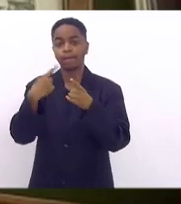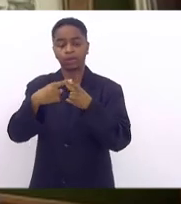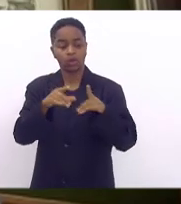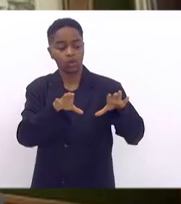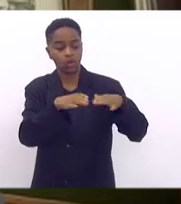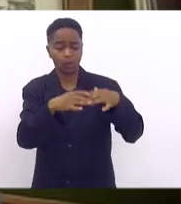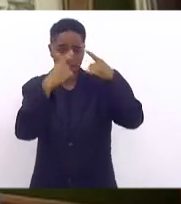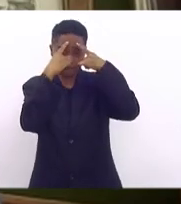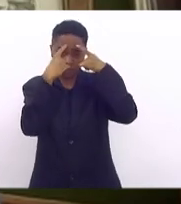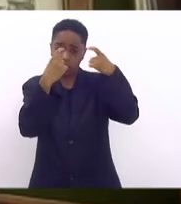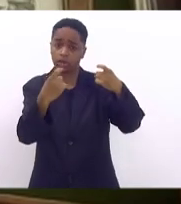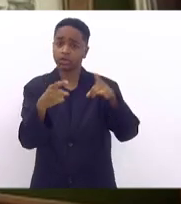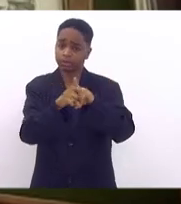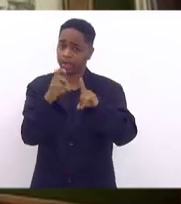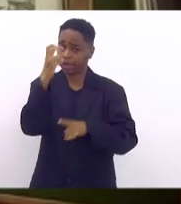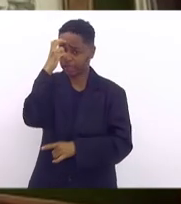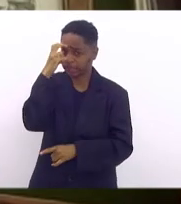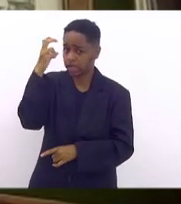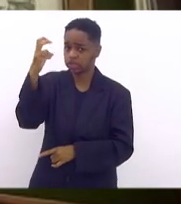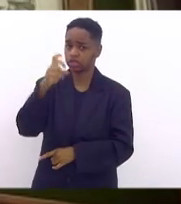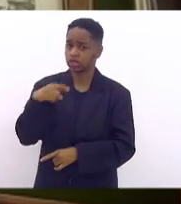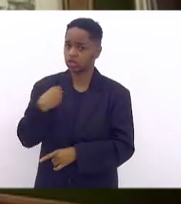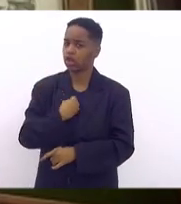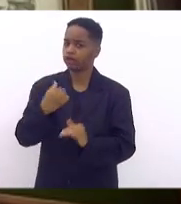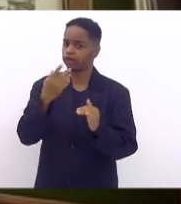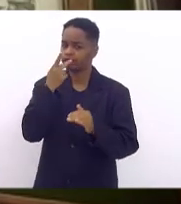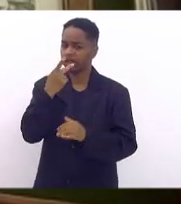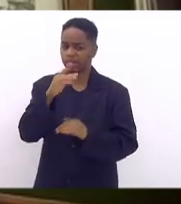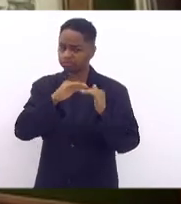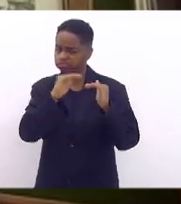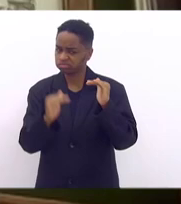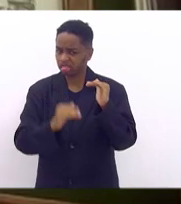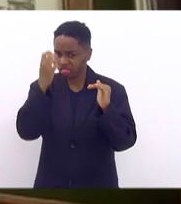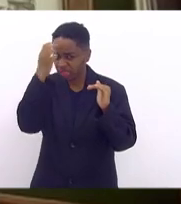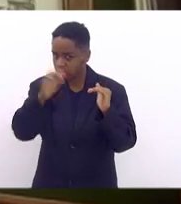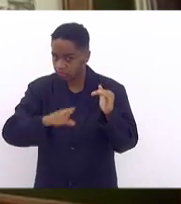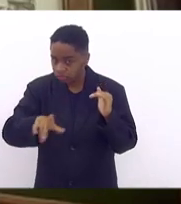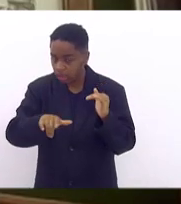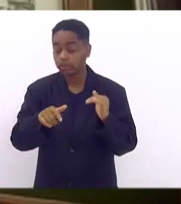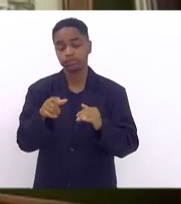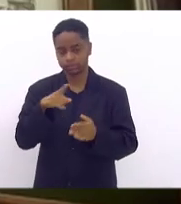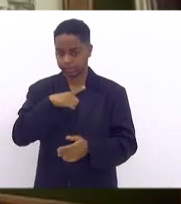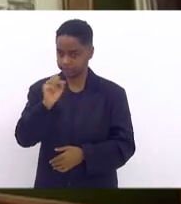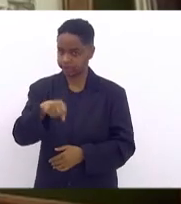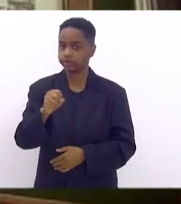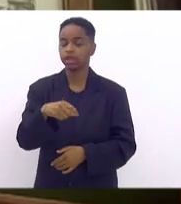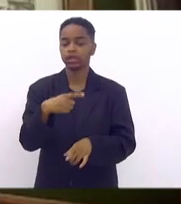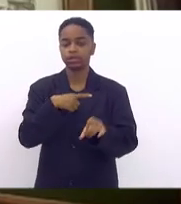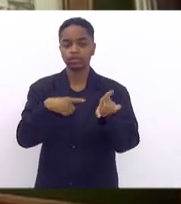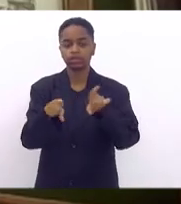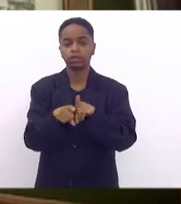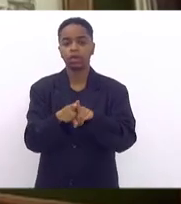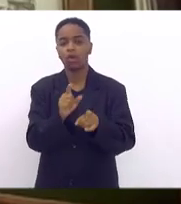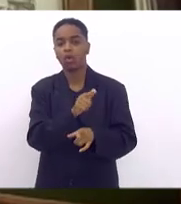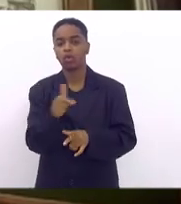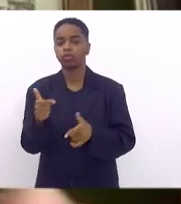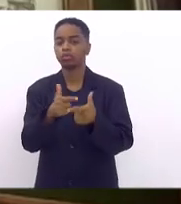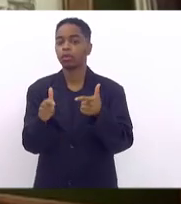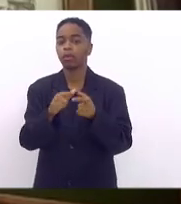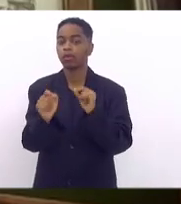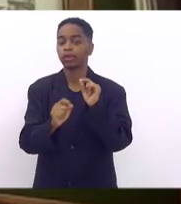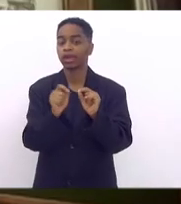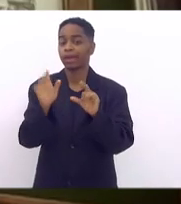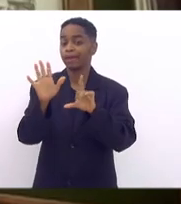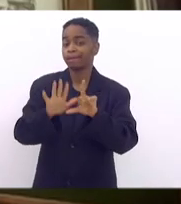muito inteligentes, não vamos menosprezar a inteligência desses agressores. E temos um outro problema: a